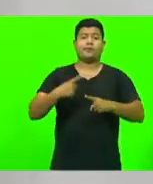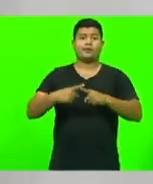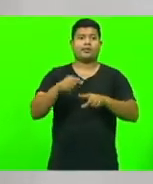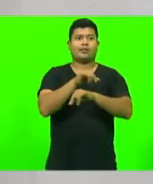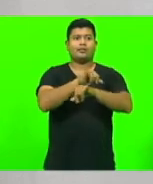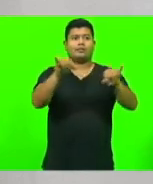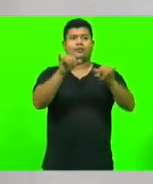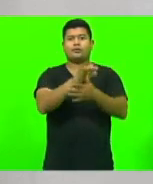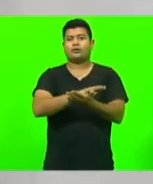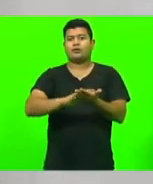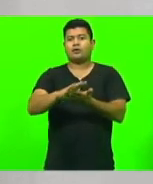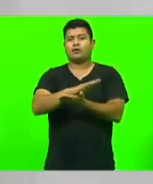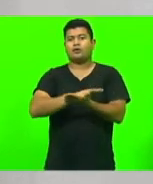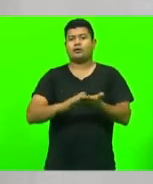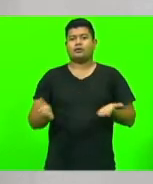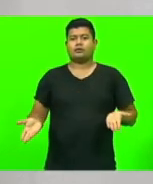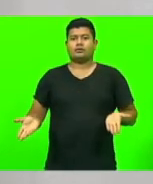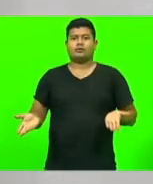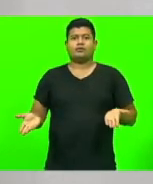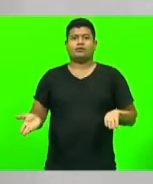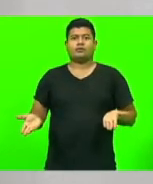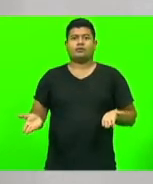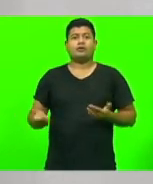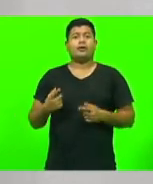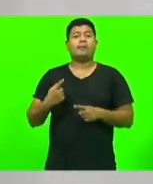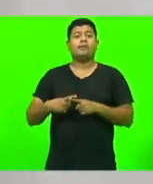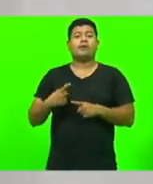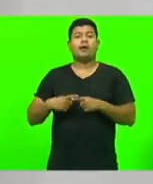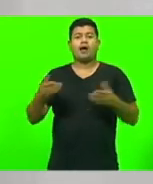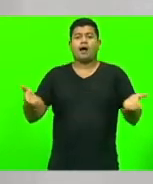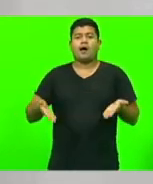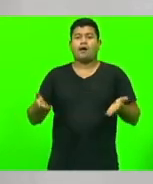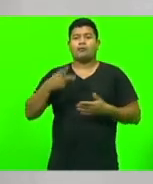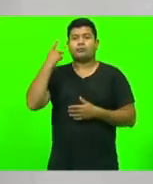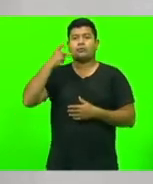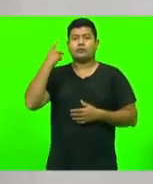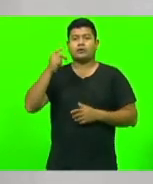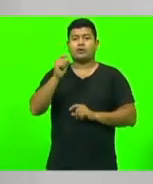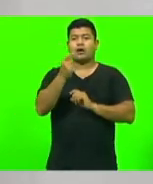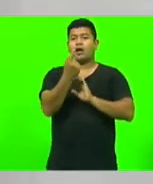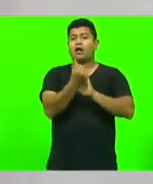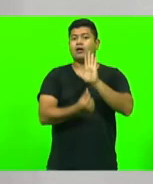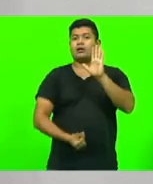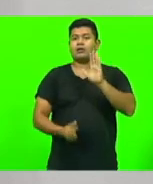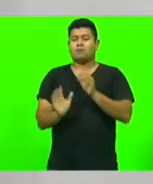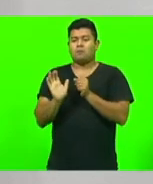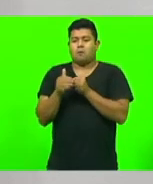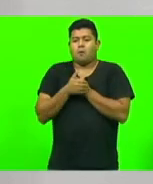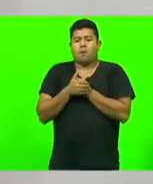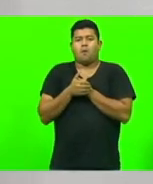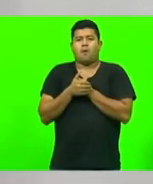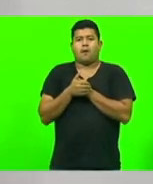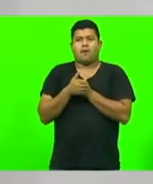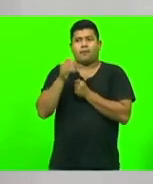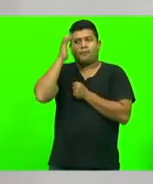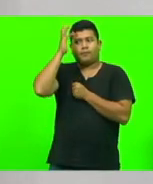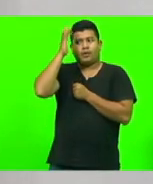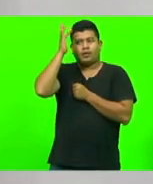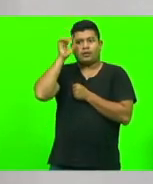nada. Talvez porque a política este ano seja do orçamento secreto, para pensar na